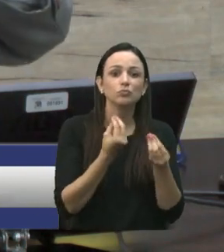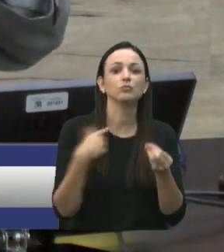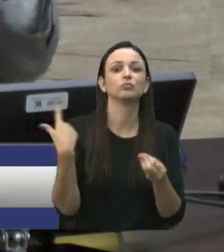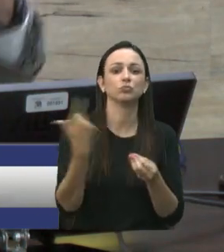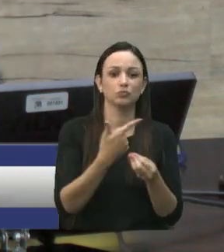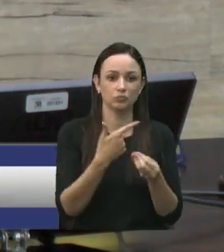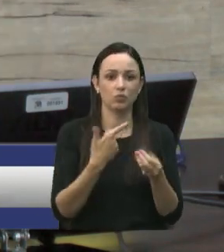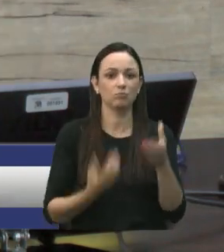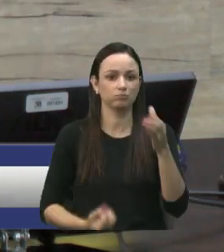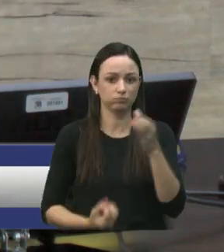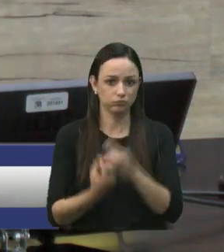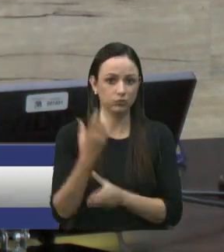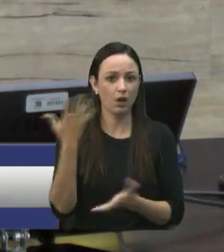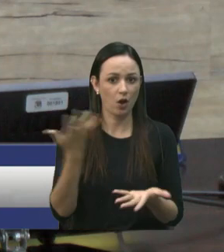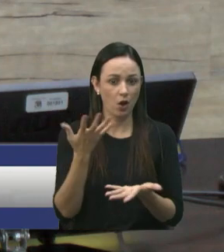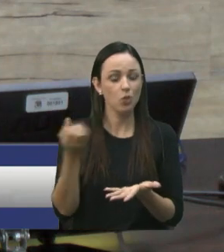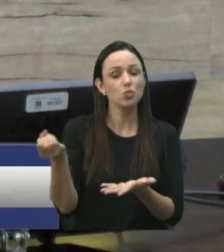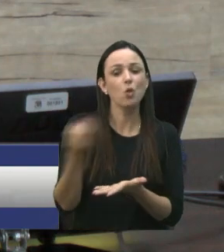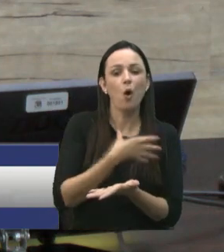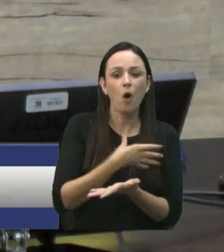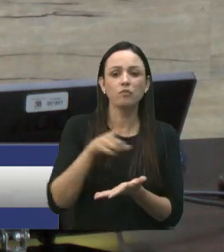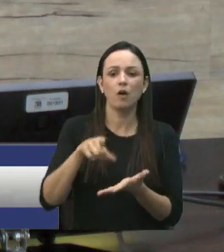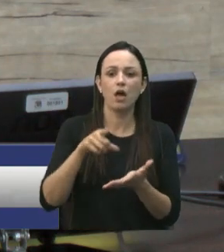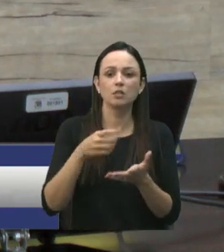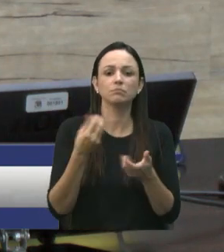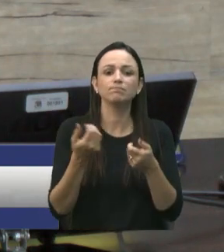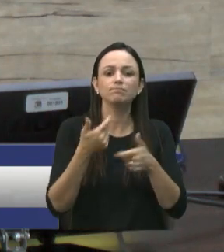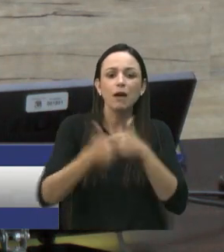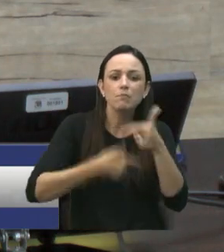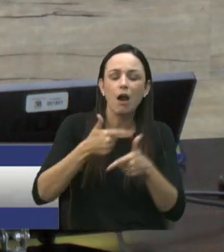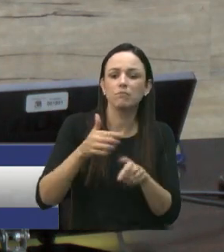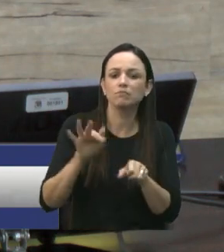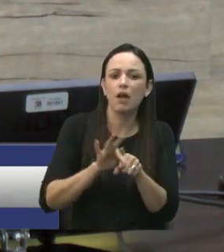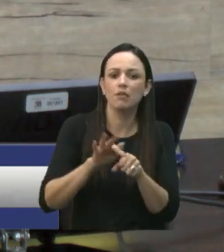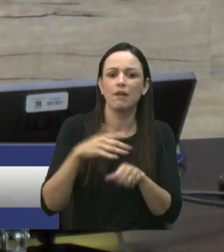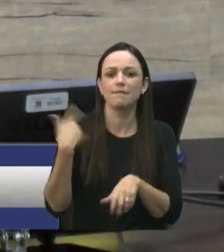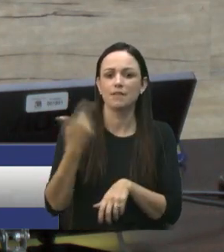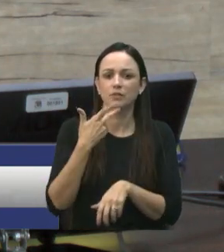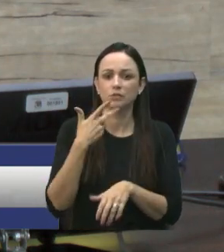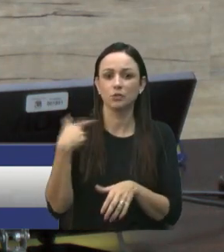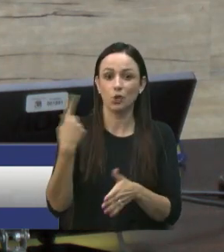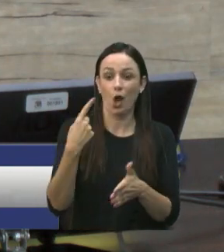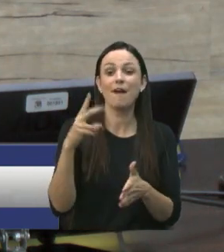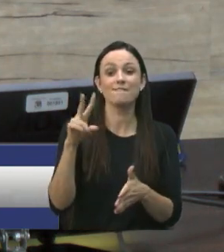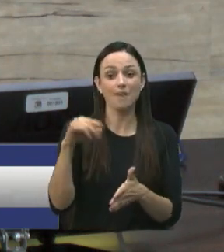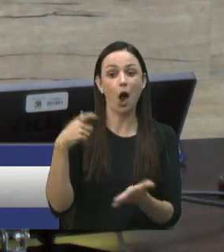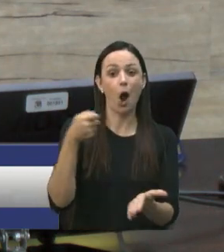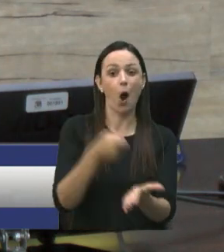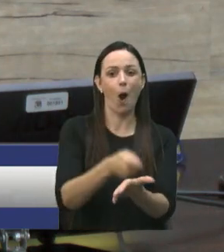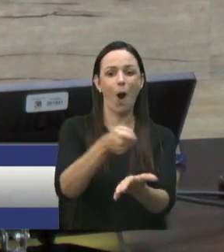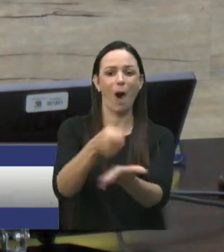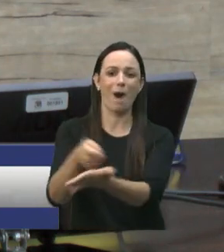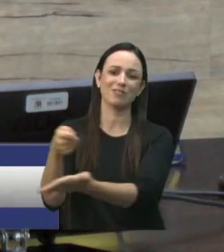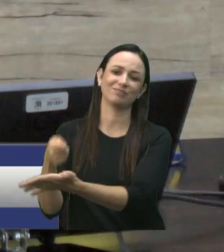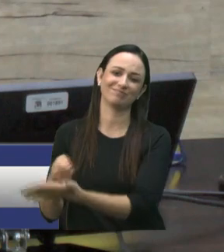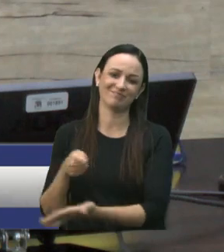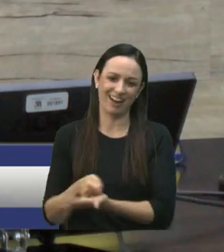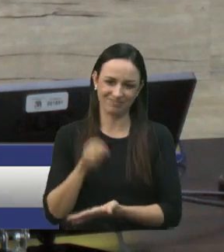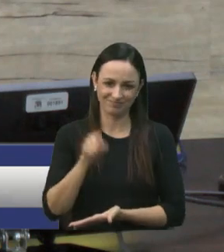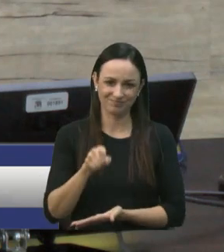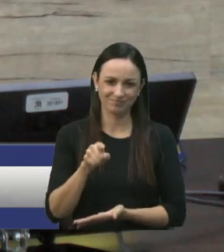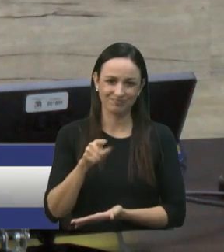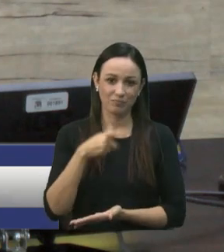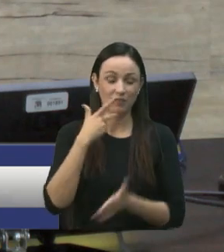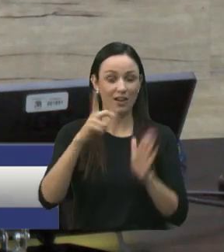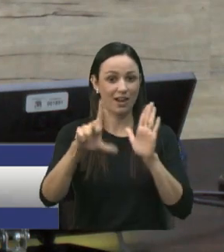estamos criando esse conceito de ferramenta, onde nós vamos poder ser como vocês aqui, ser os cobradores dentro desse indicador. E quando eu falo